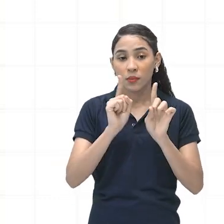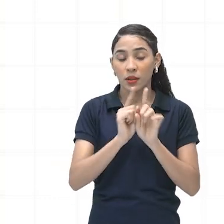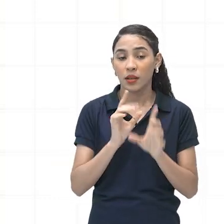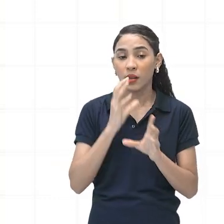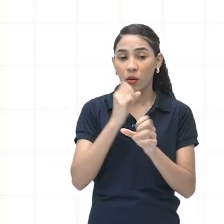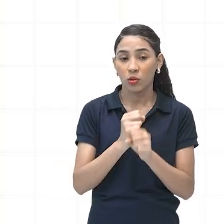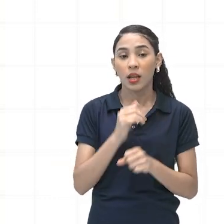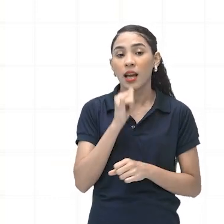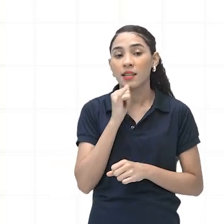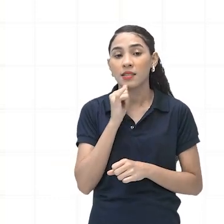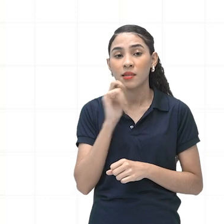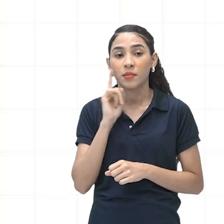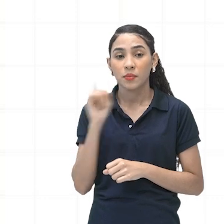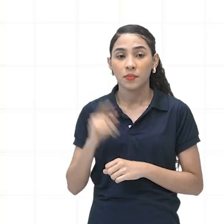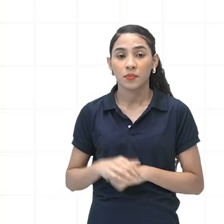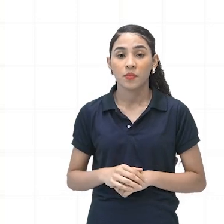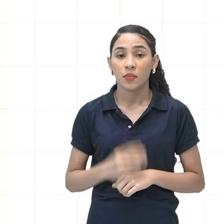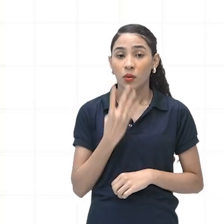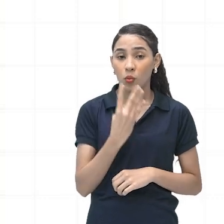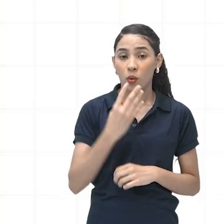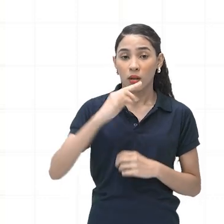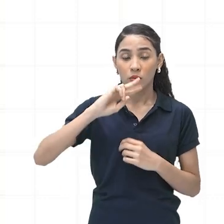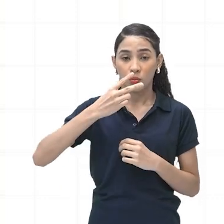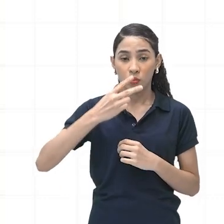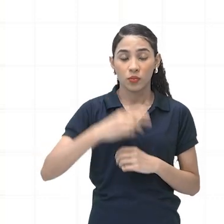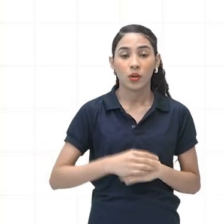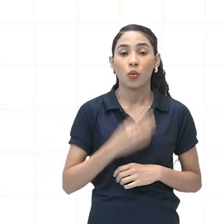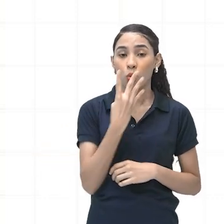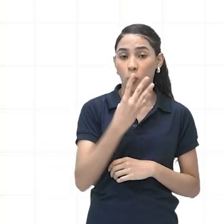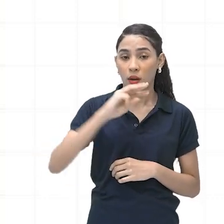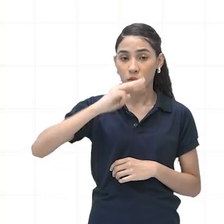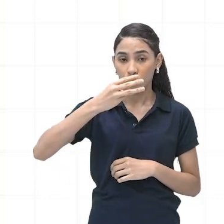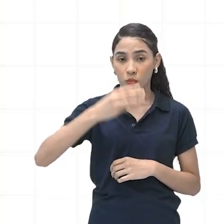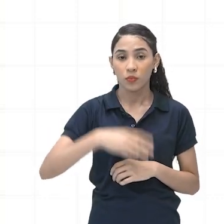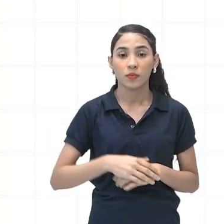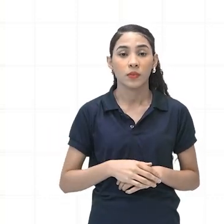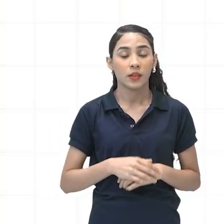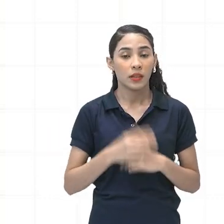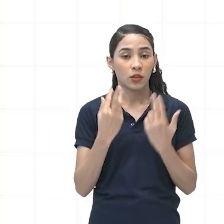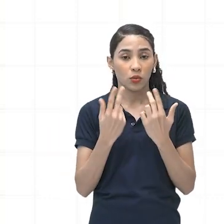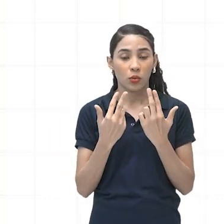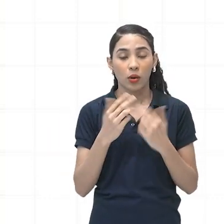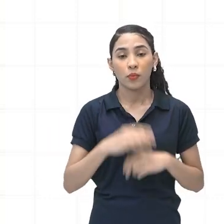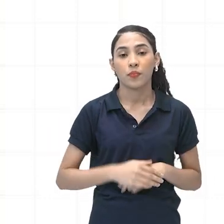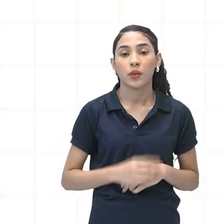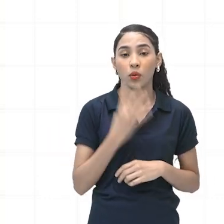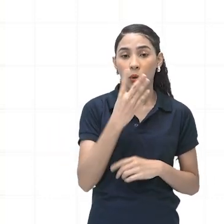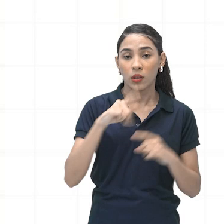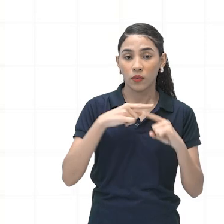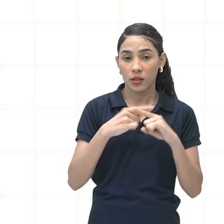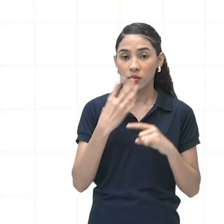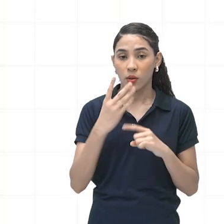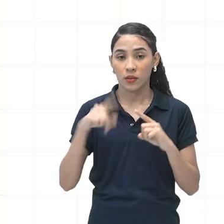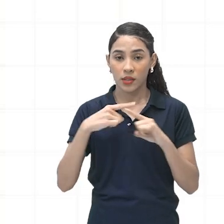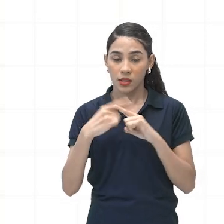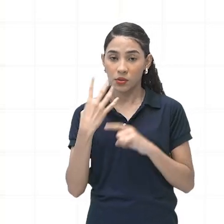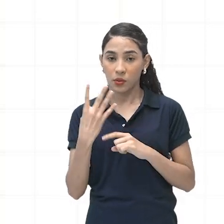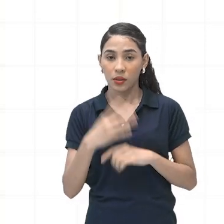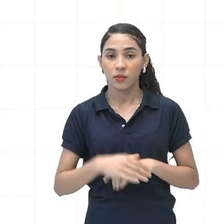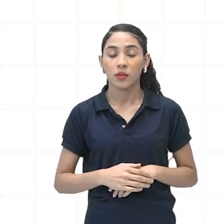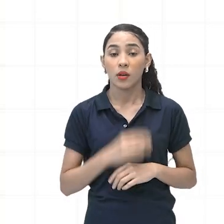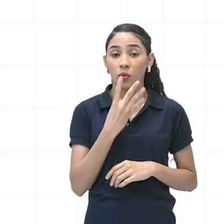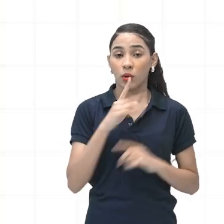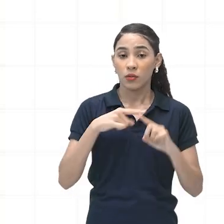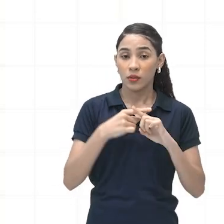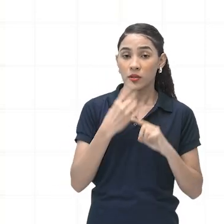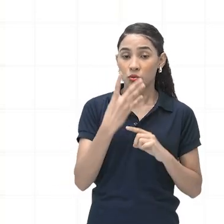dá um número inteiro, ó, porque 4 ao cubo é a mesma coisa que 4 vezes 4 vezes 4. 4